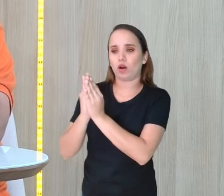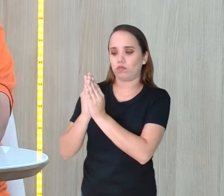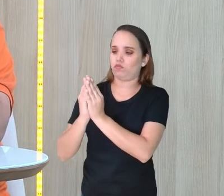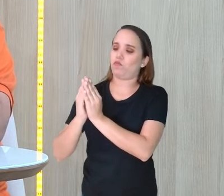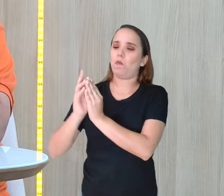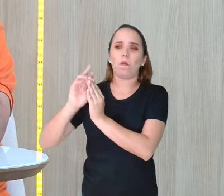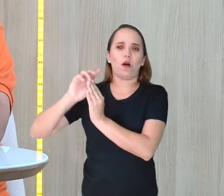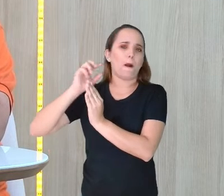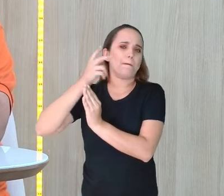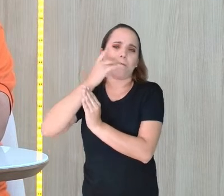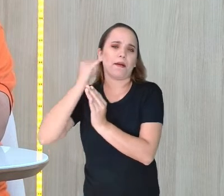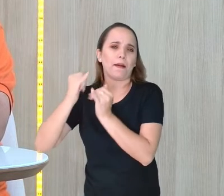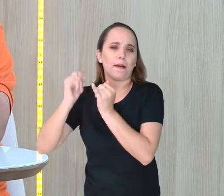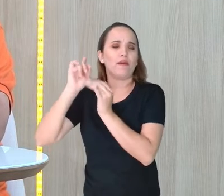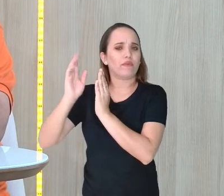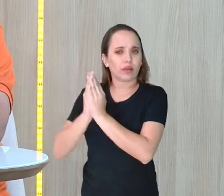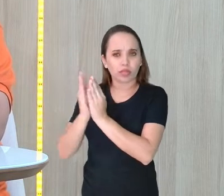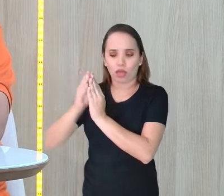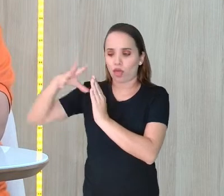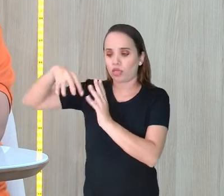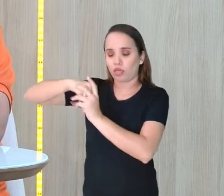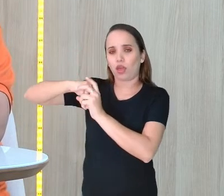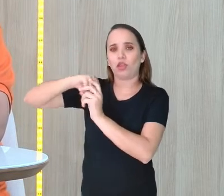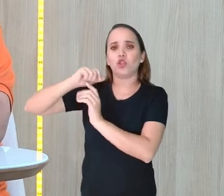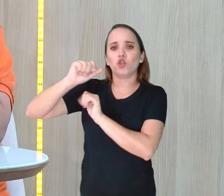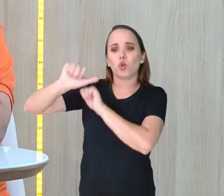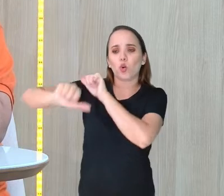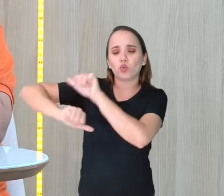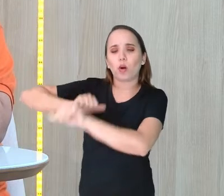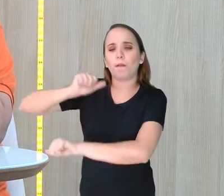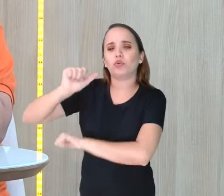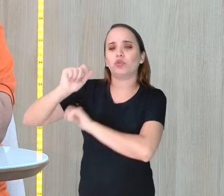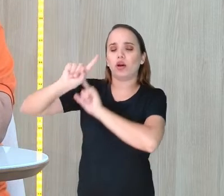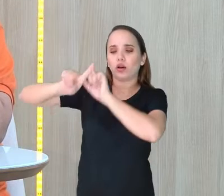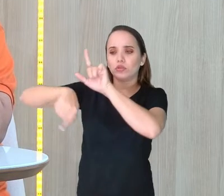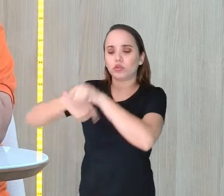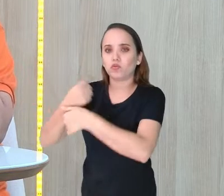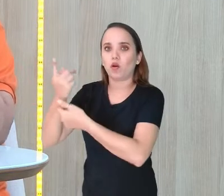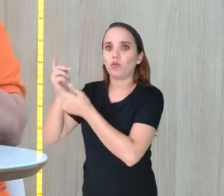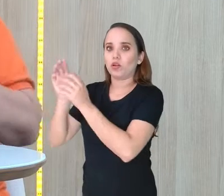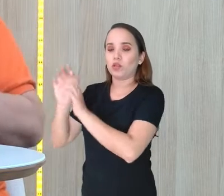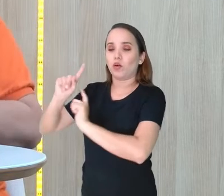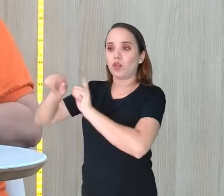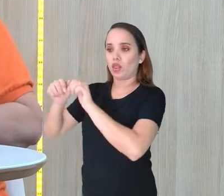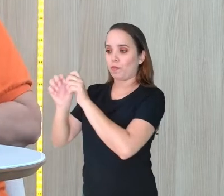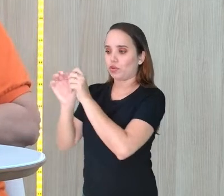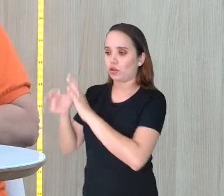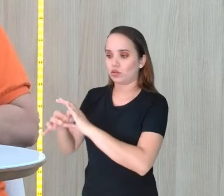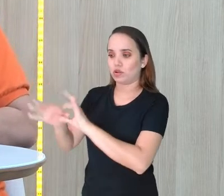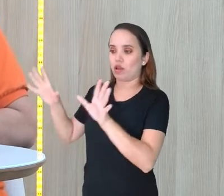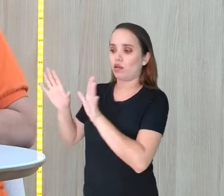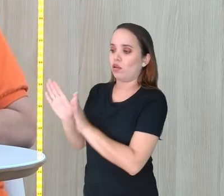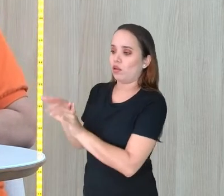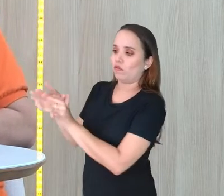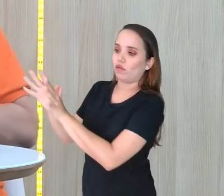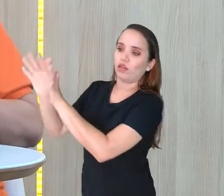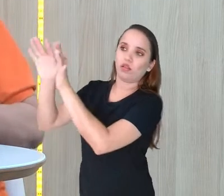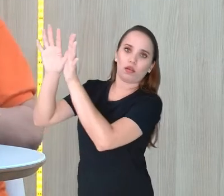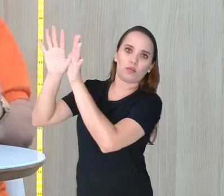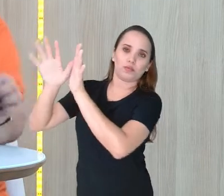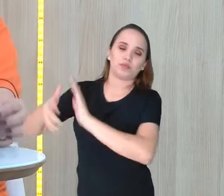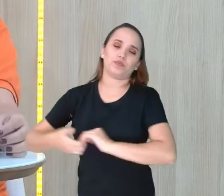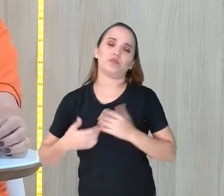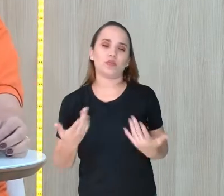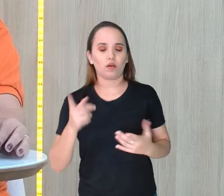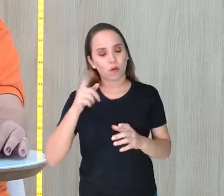fechasse para ocorrer o desenvolvimento e chegar à vida adulta como borboleta. Então, a principal característica